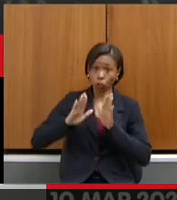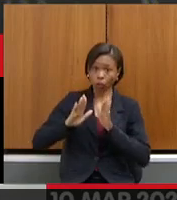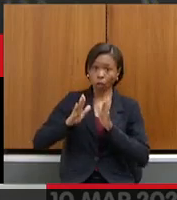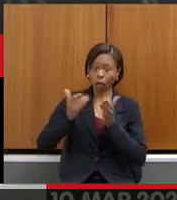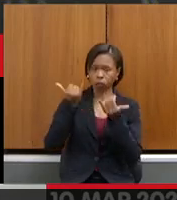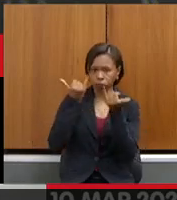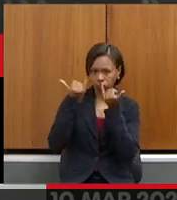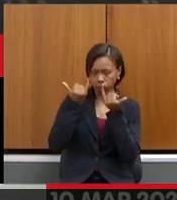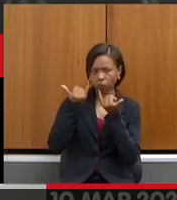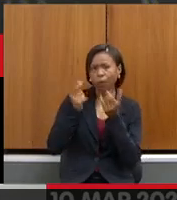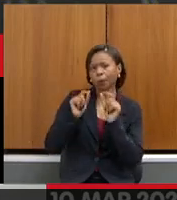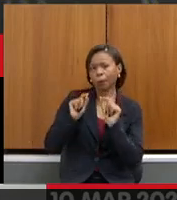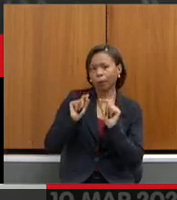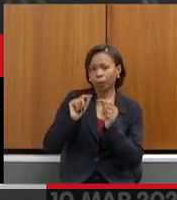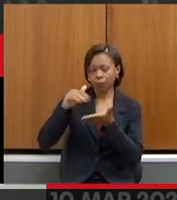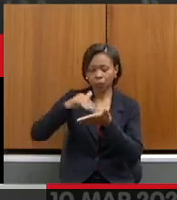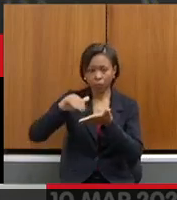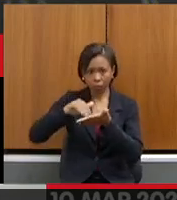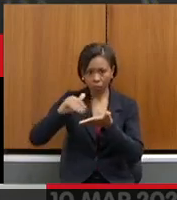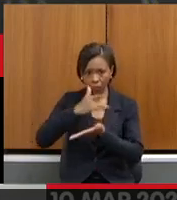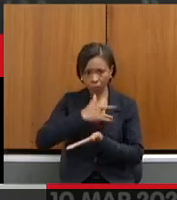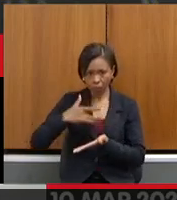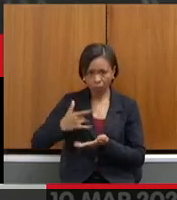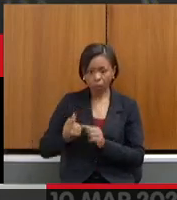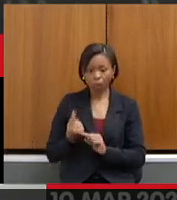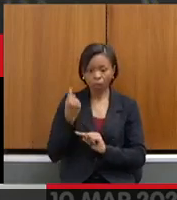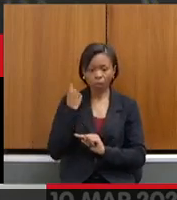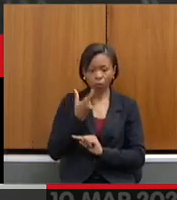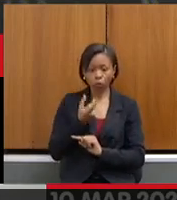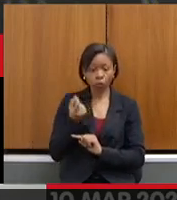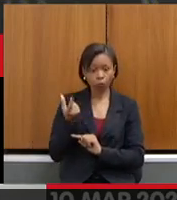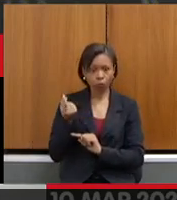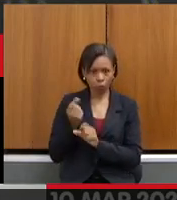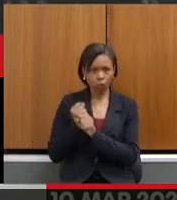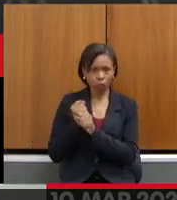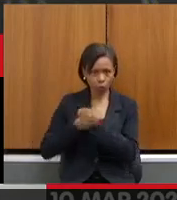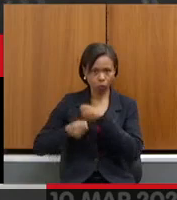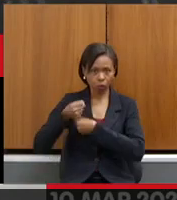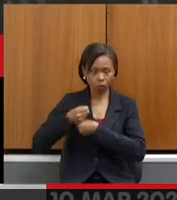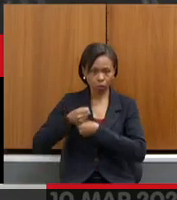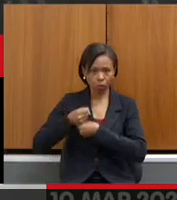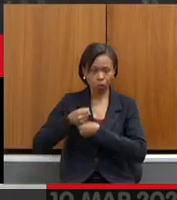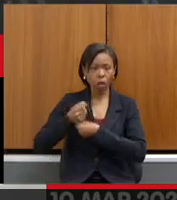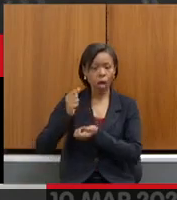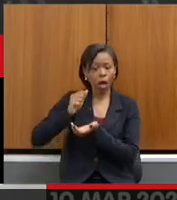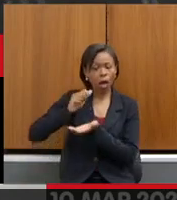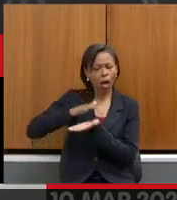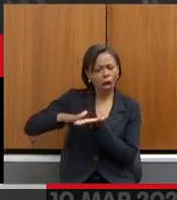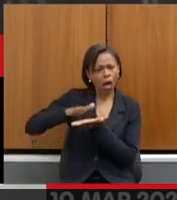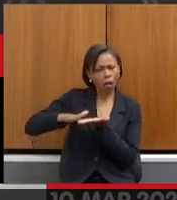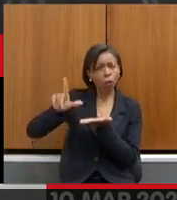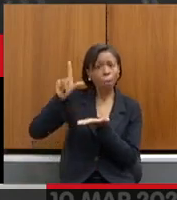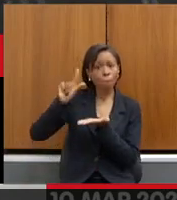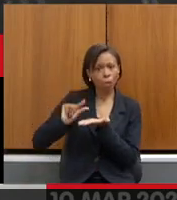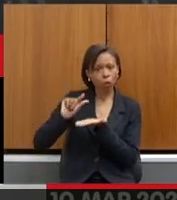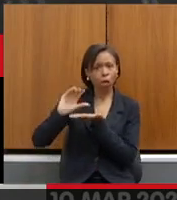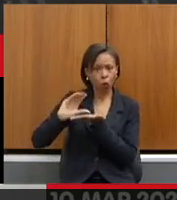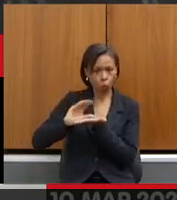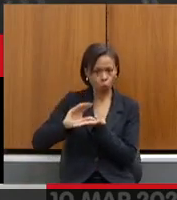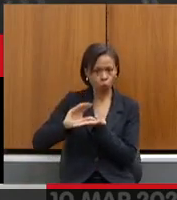de ter a secretaria de estado de saúde no ano de 2020 gastou menos recursos do que no ano de 2019